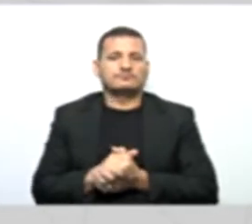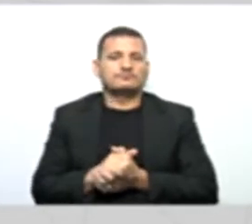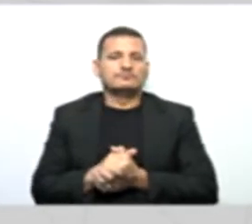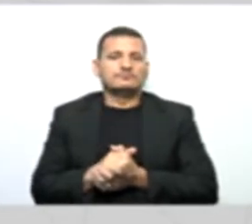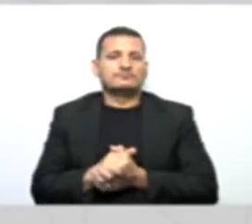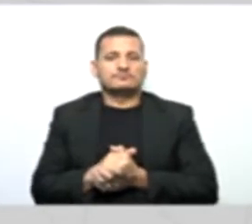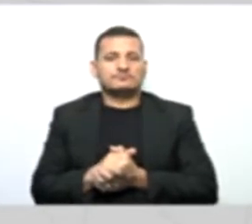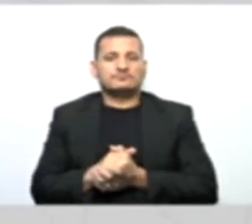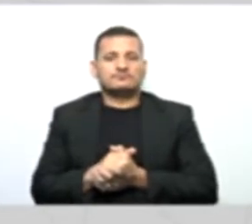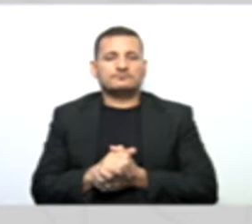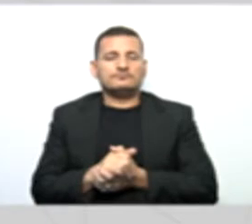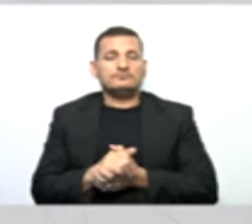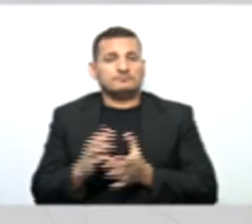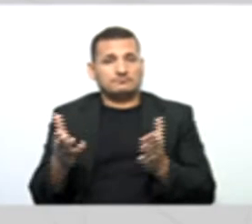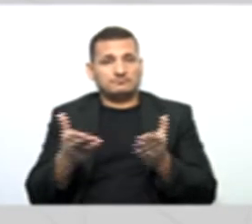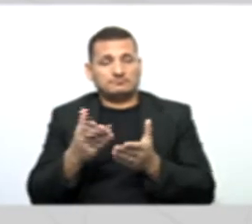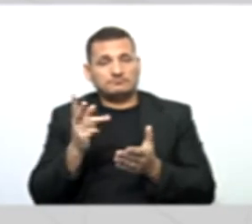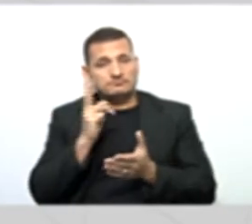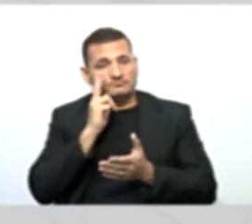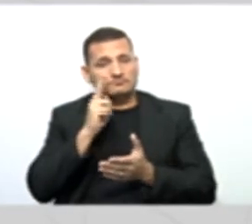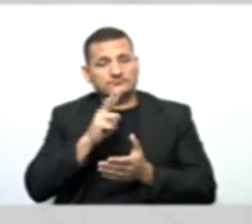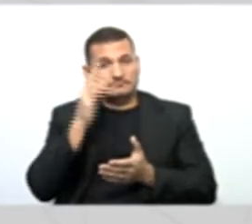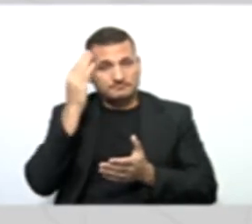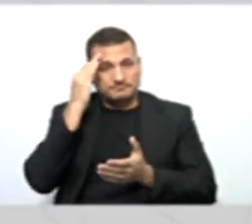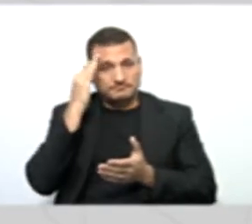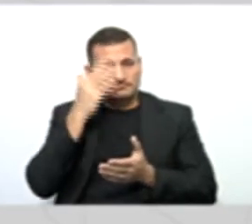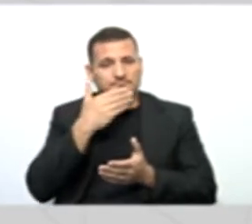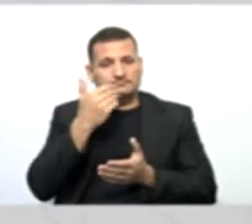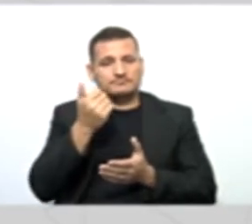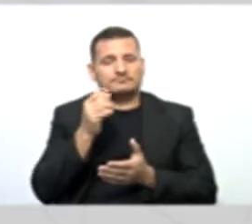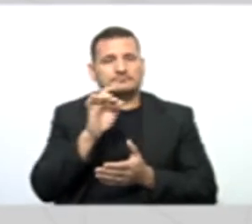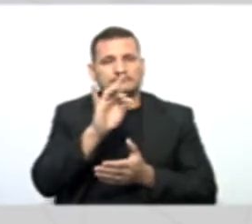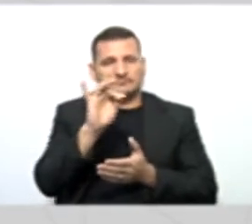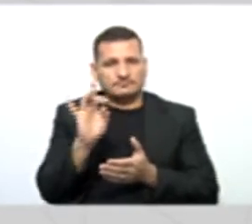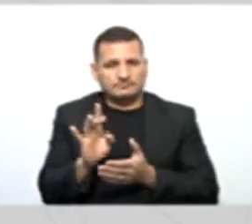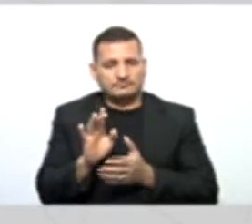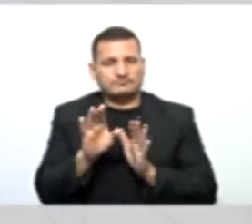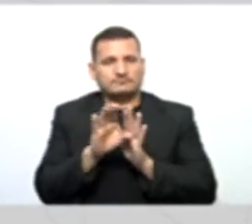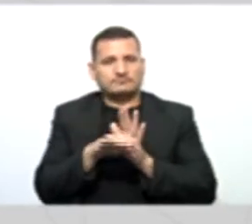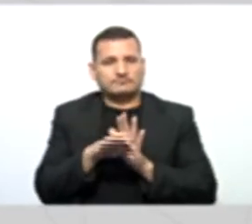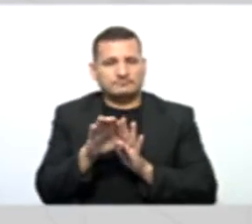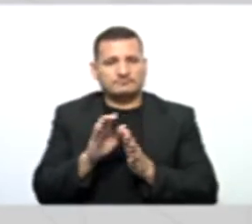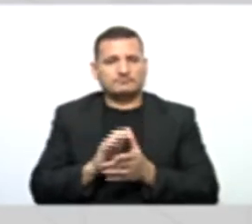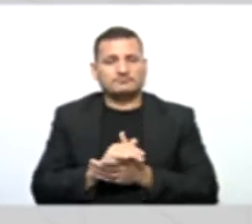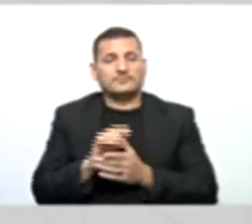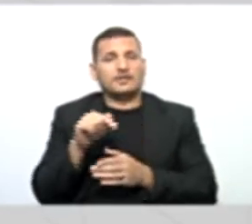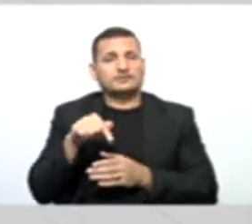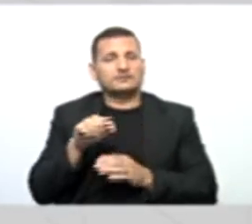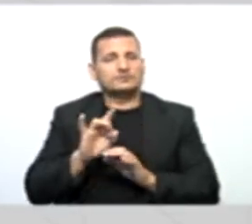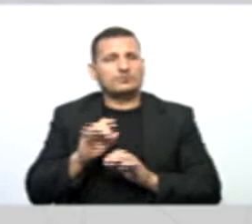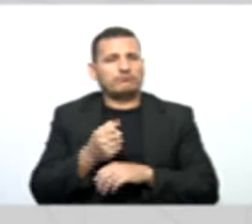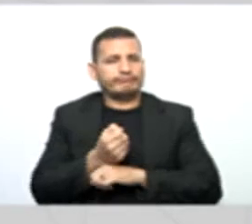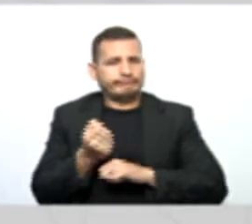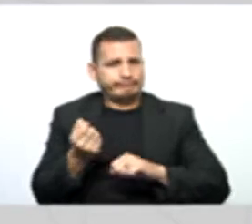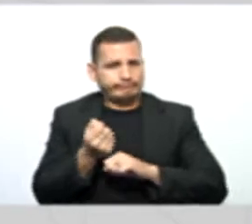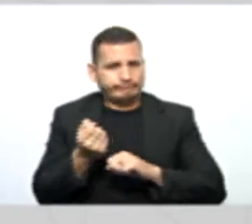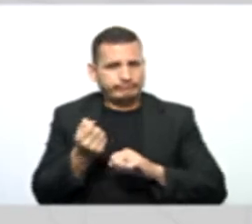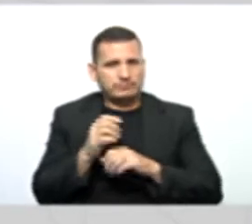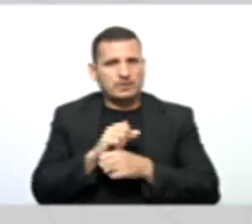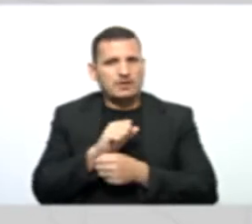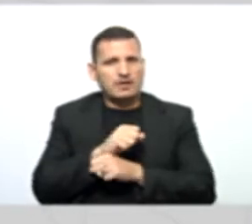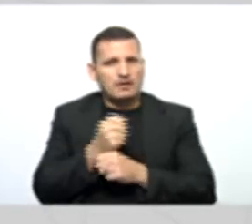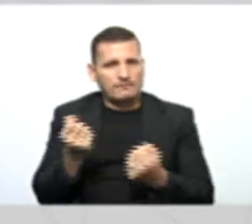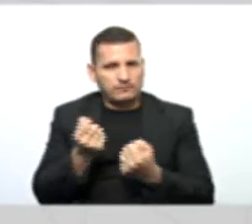aqui agora para entender melhor cada um desses conceitos. Nós só reforçamos aqui que, seguindo o